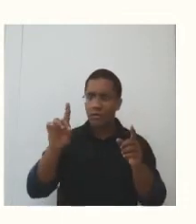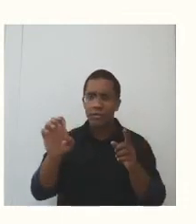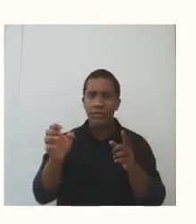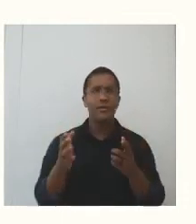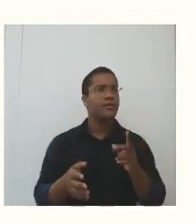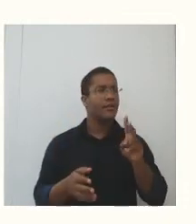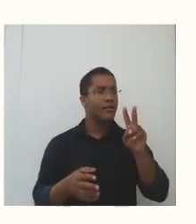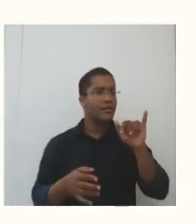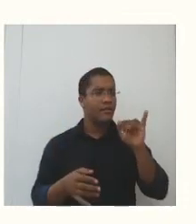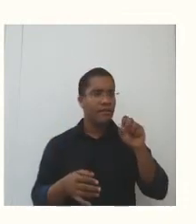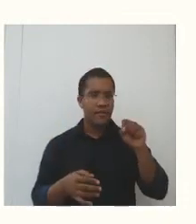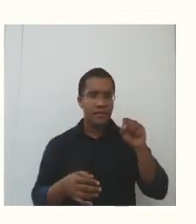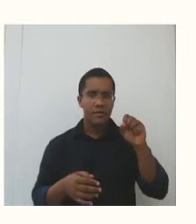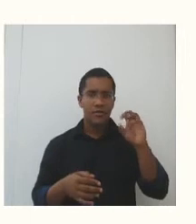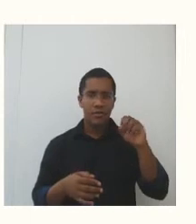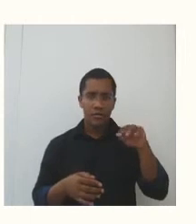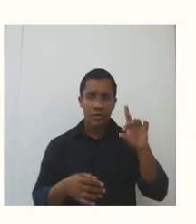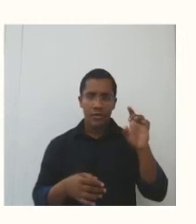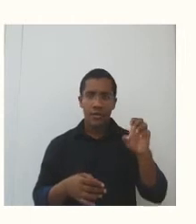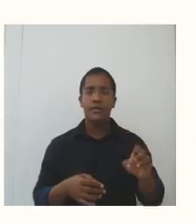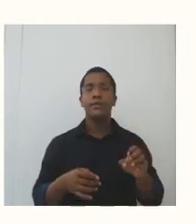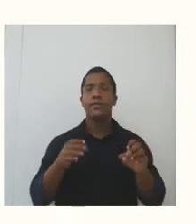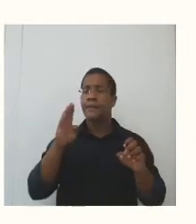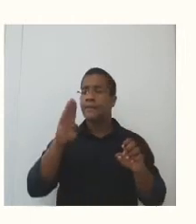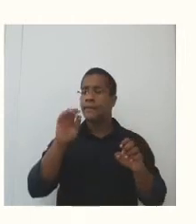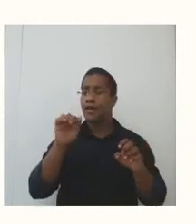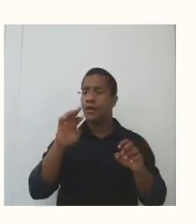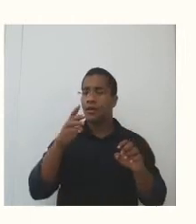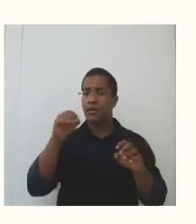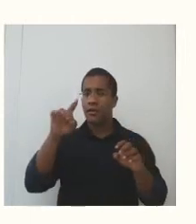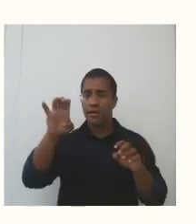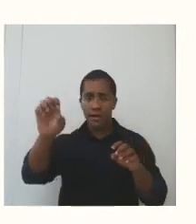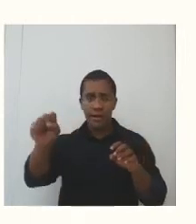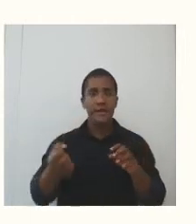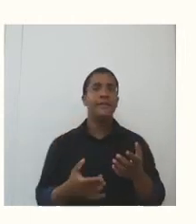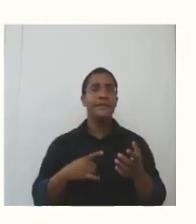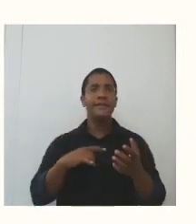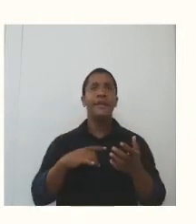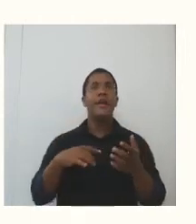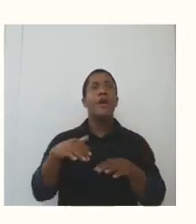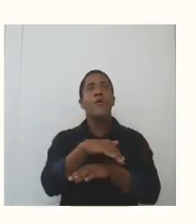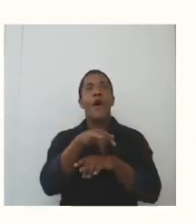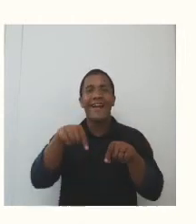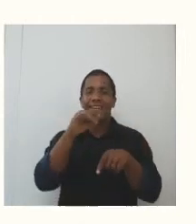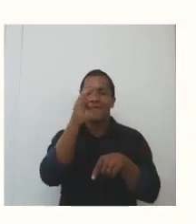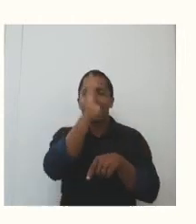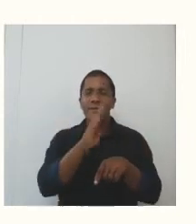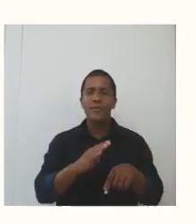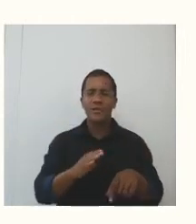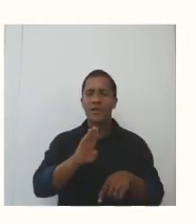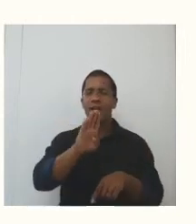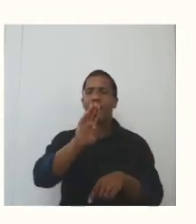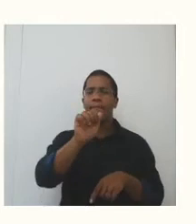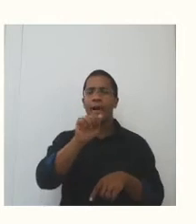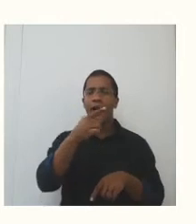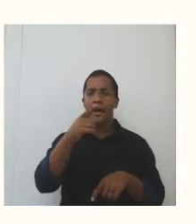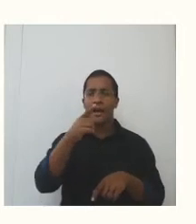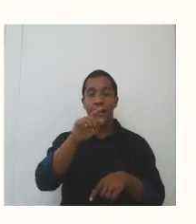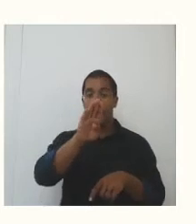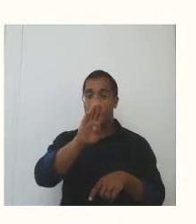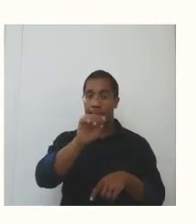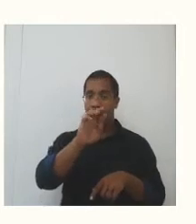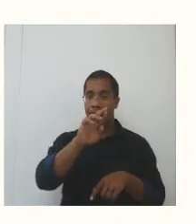visconde, barões, né? Que nós temos aí no nome das ruas. Por exemplo, nós temos uma aqui famosa em Recife, né? A Barão de Souza